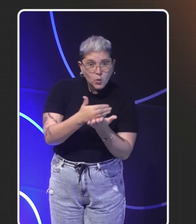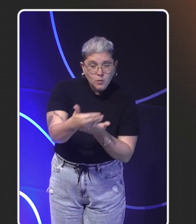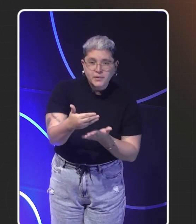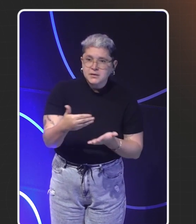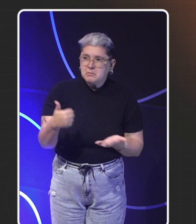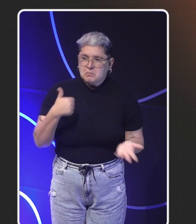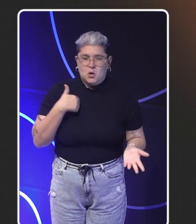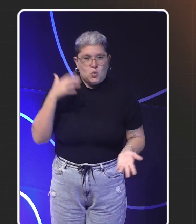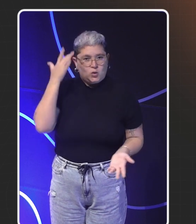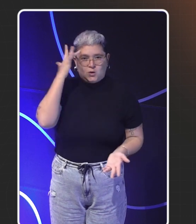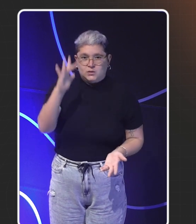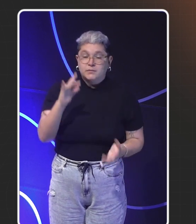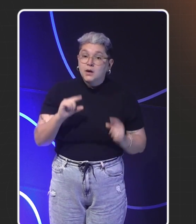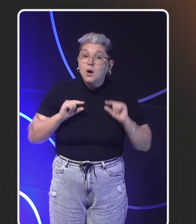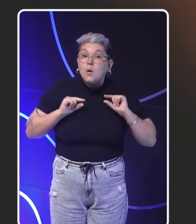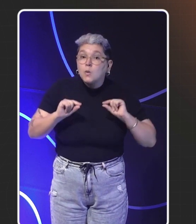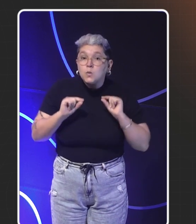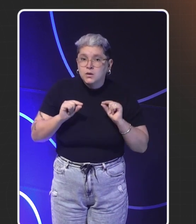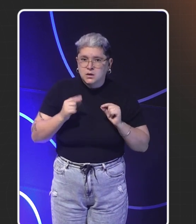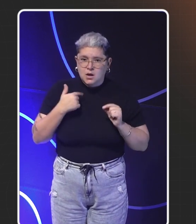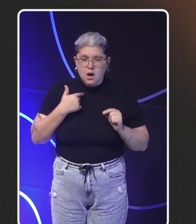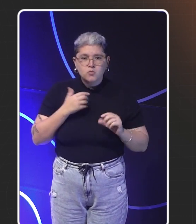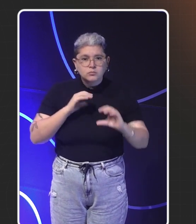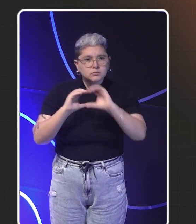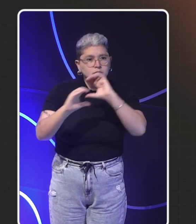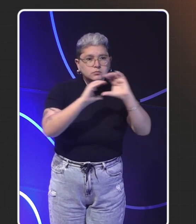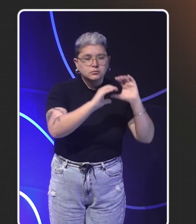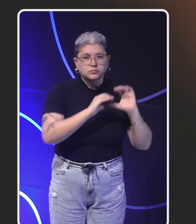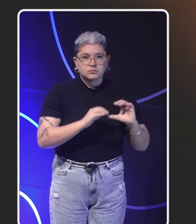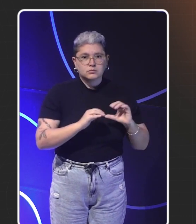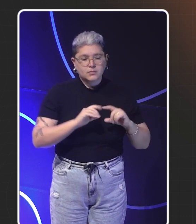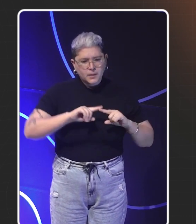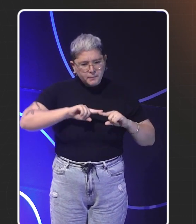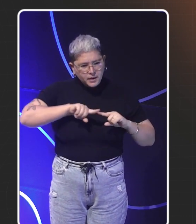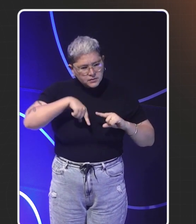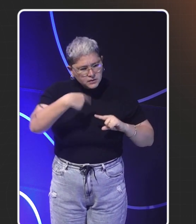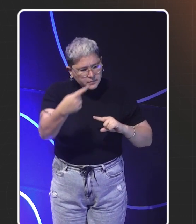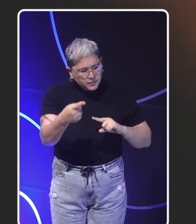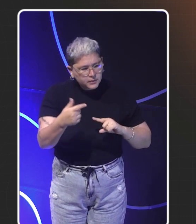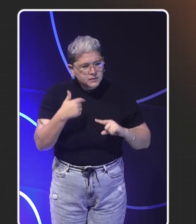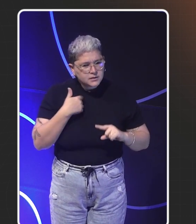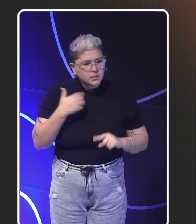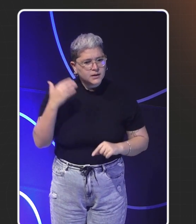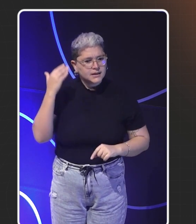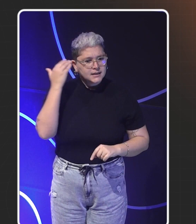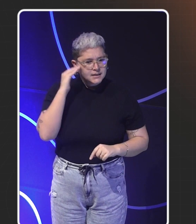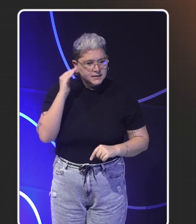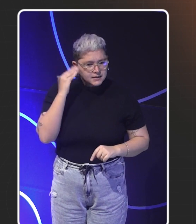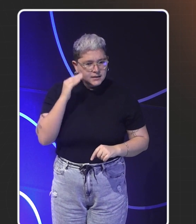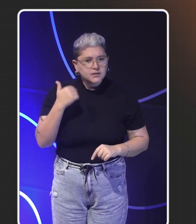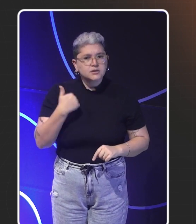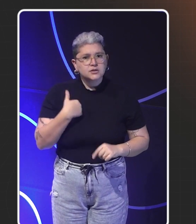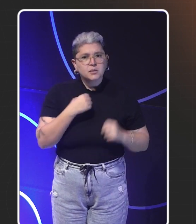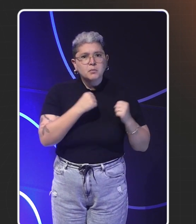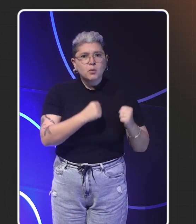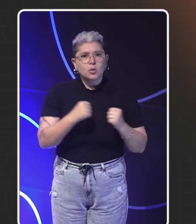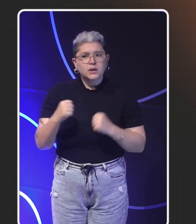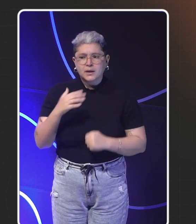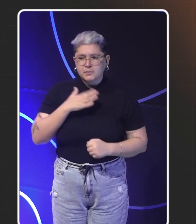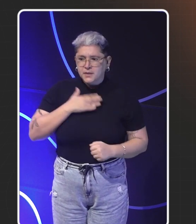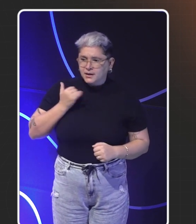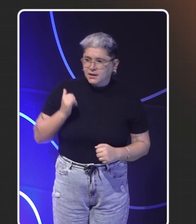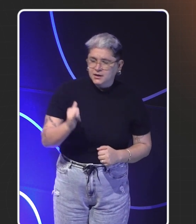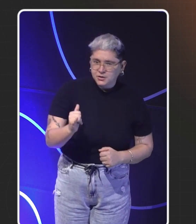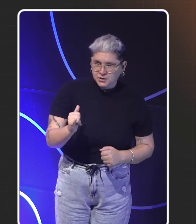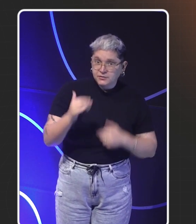que falar, como falar. E só quando eu tomei poder da minha própria narrativa que tudo começou a acontecer. Hoje